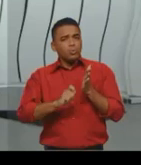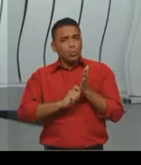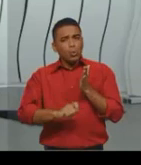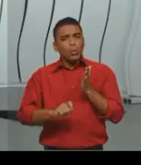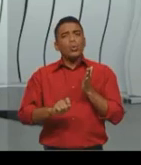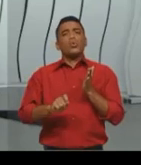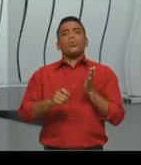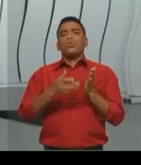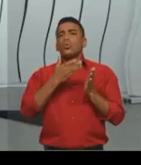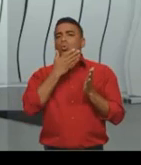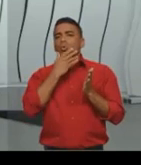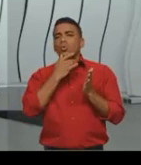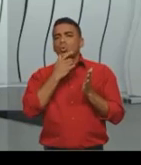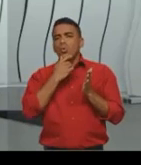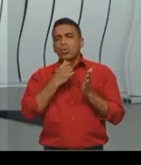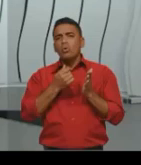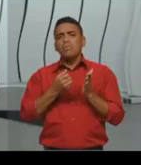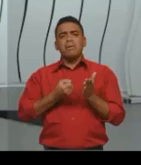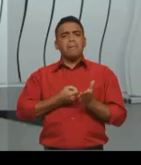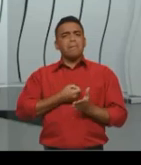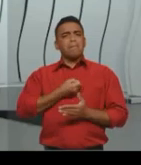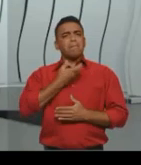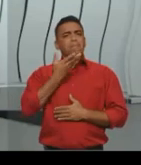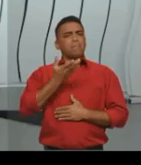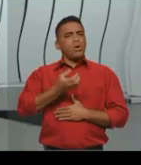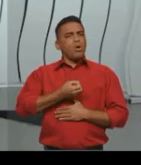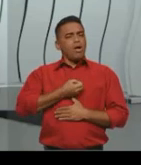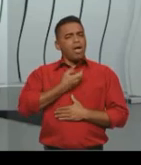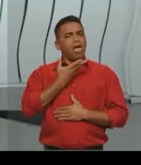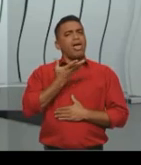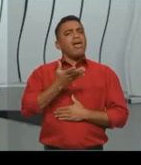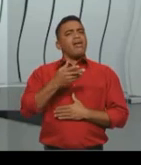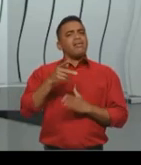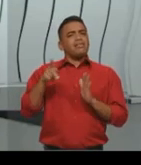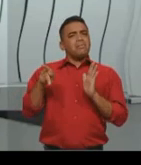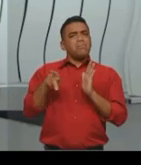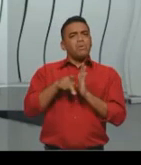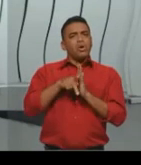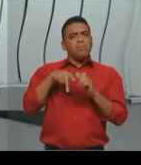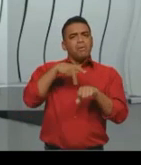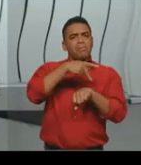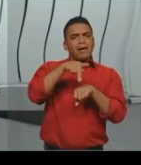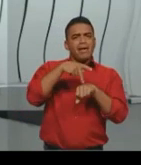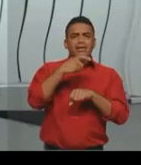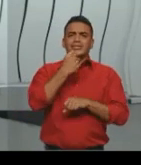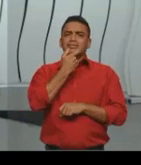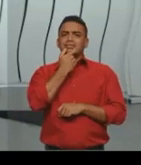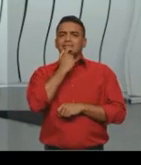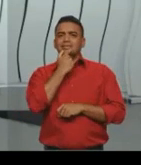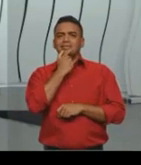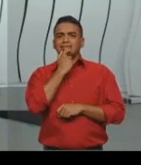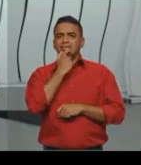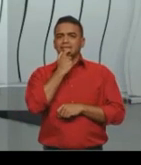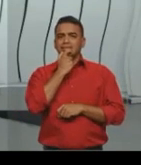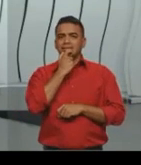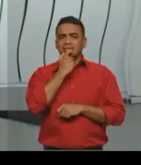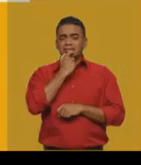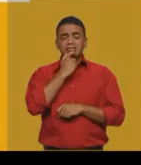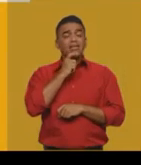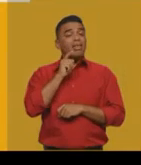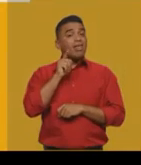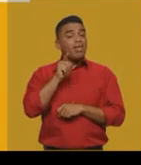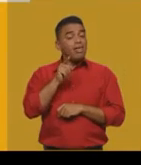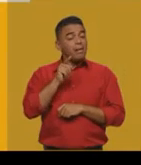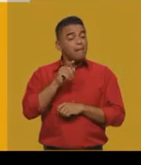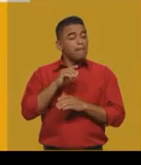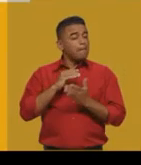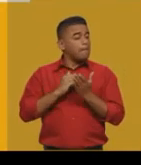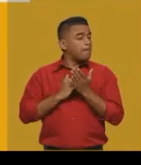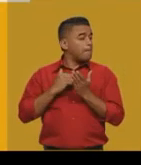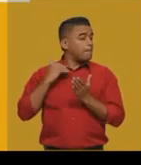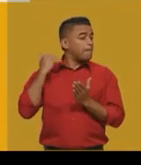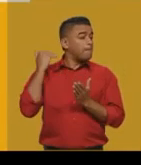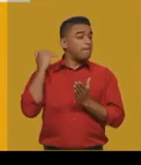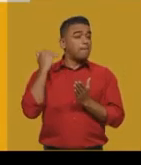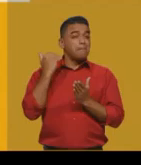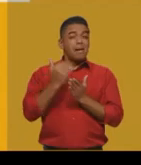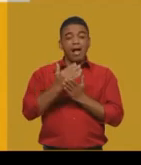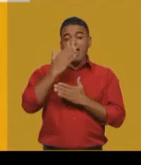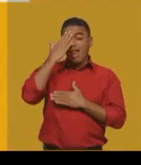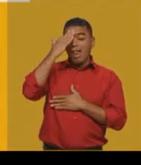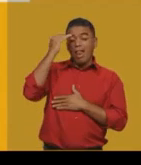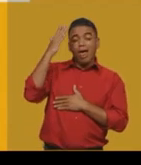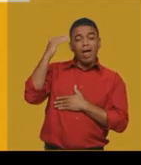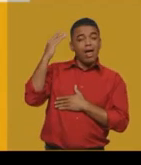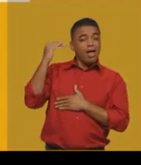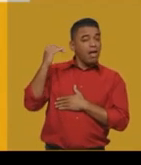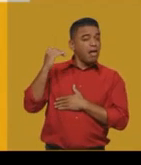o Shakespeare, um poeta nacional inglês, é considerado um dos maiores dramaturgos de todos os